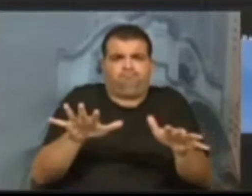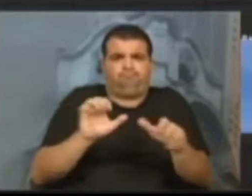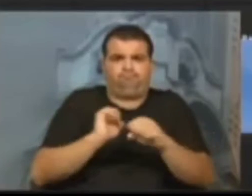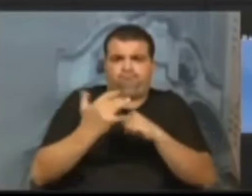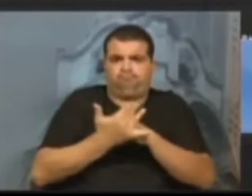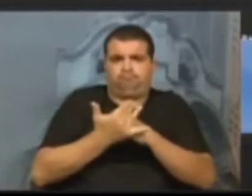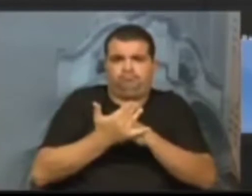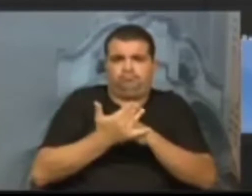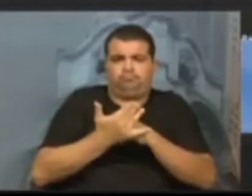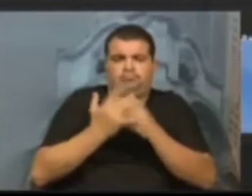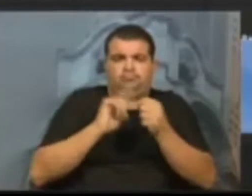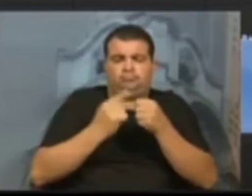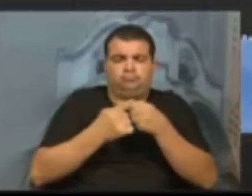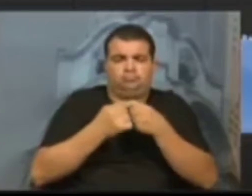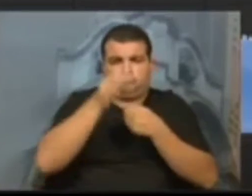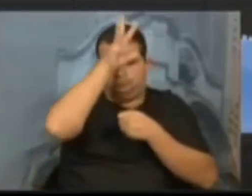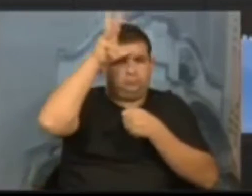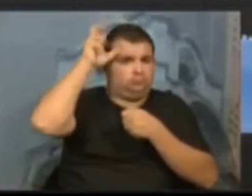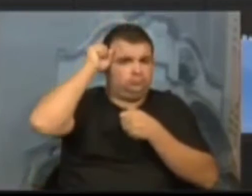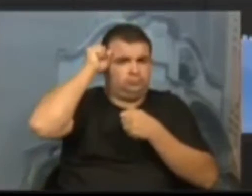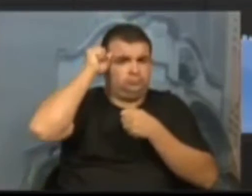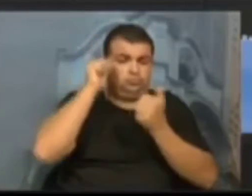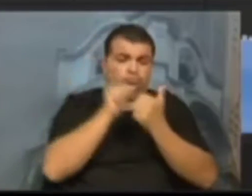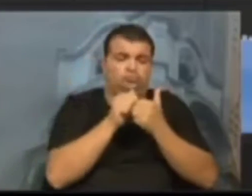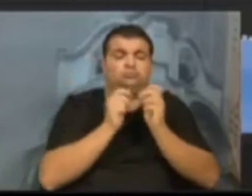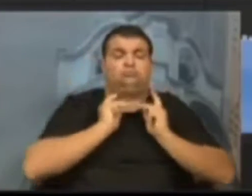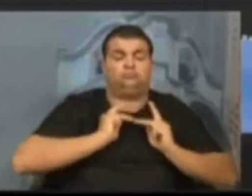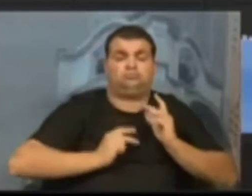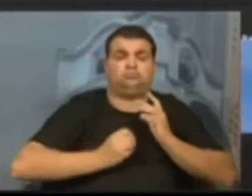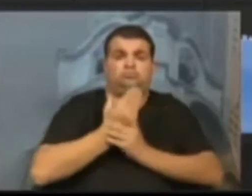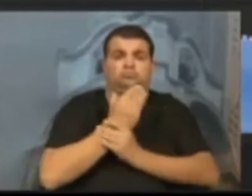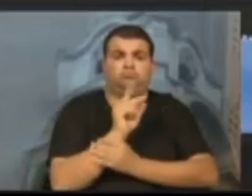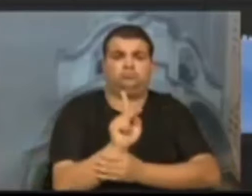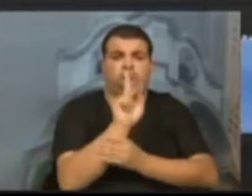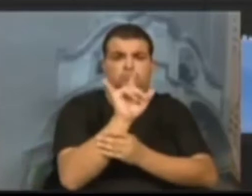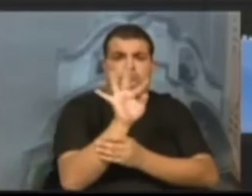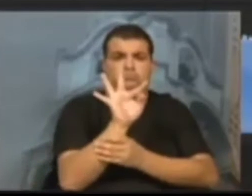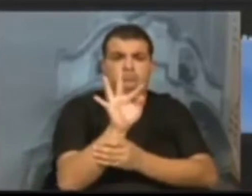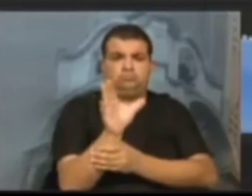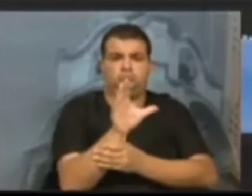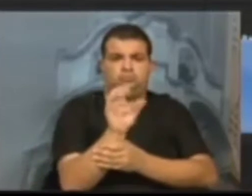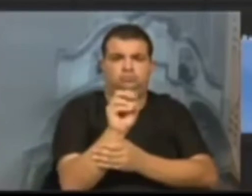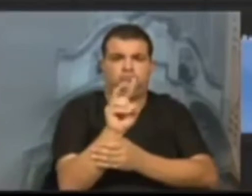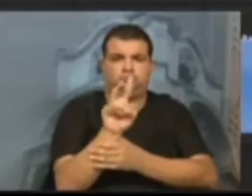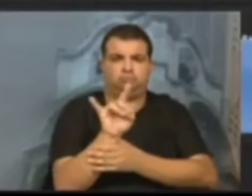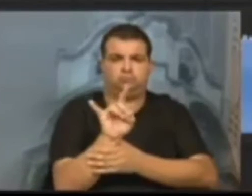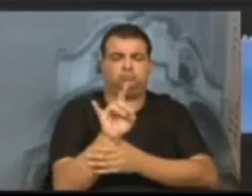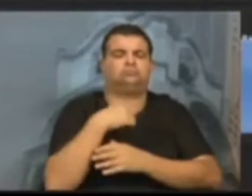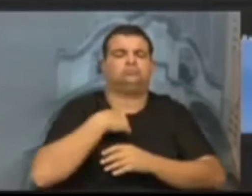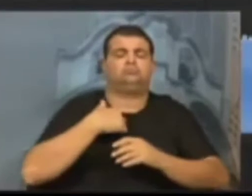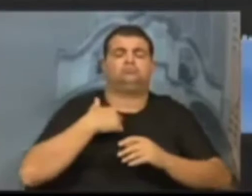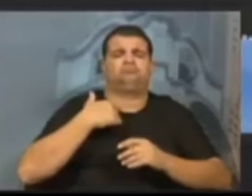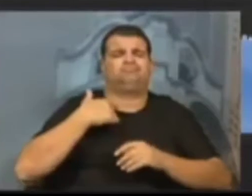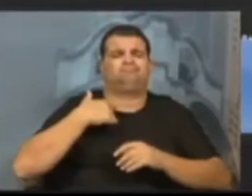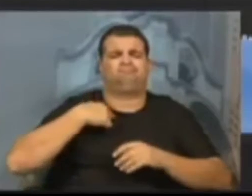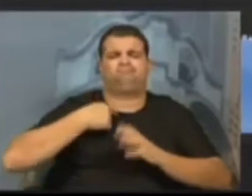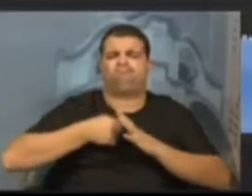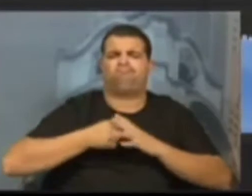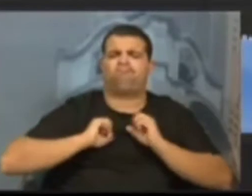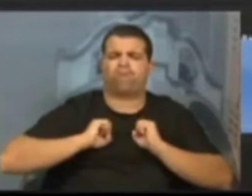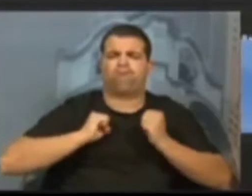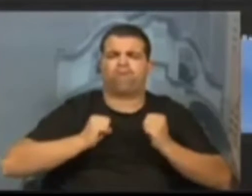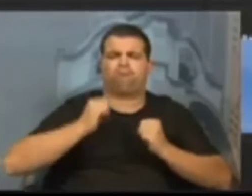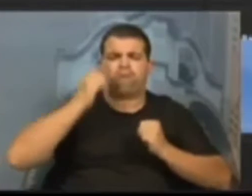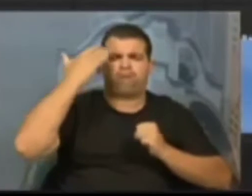Juntando isso à morte do criador do kit Covid, eu fico tentando entender o que